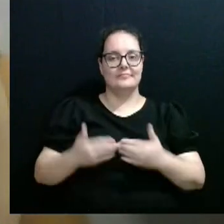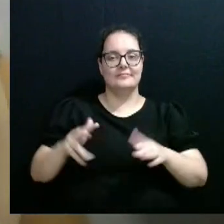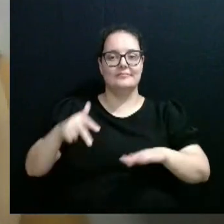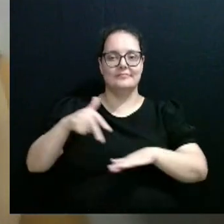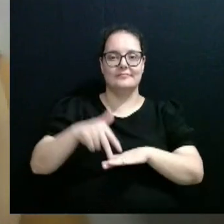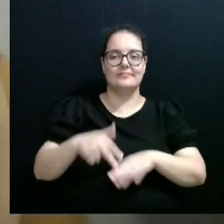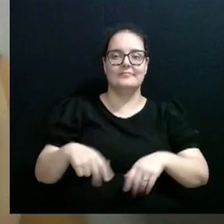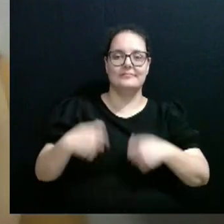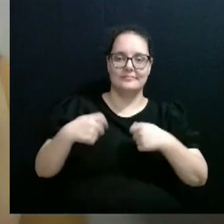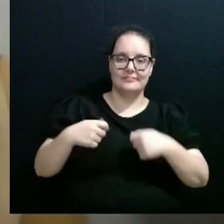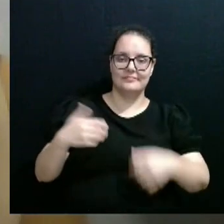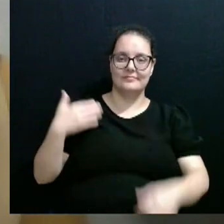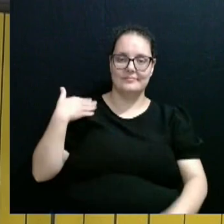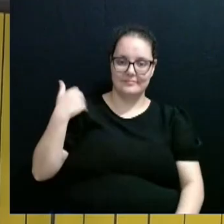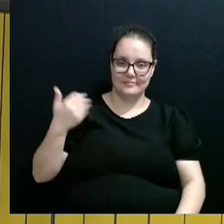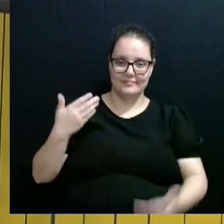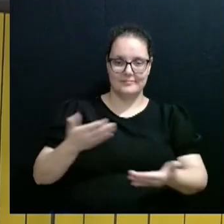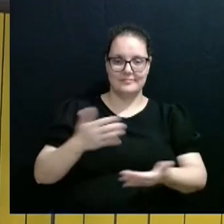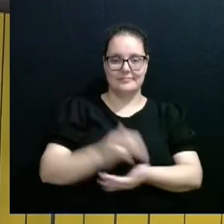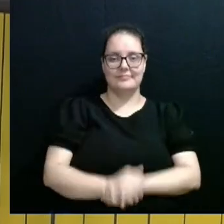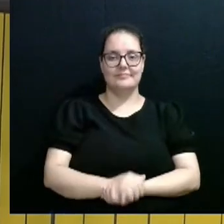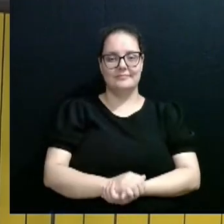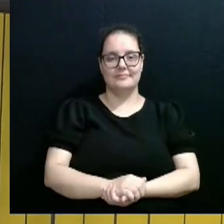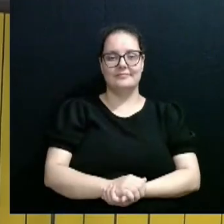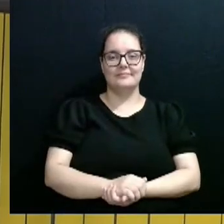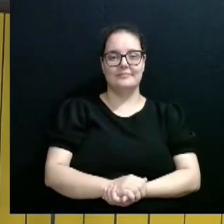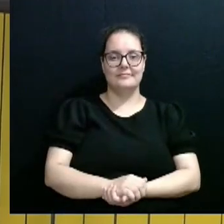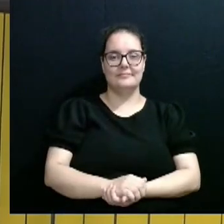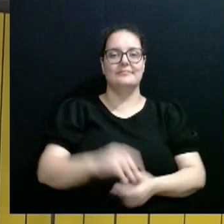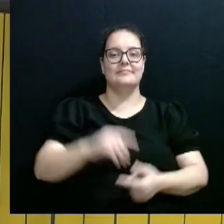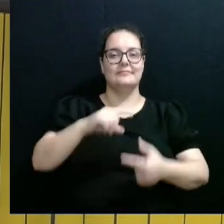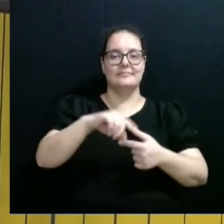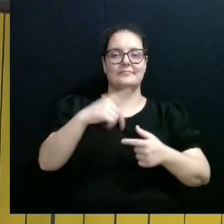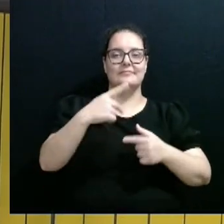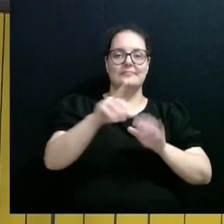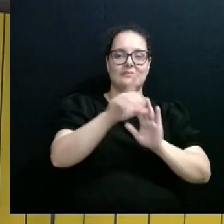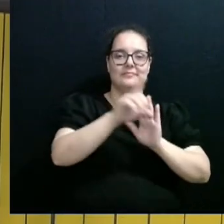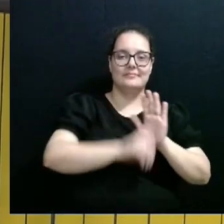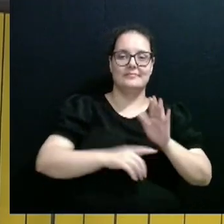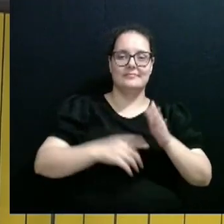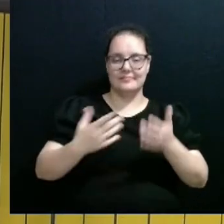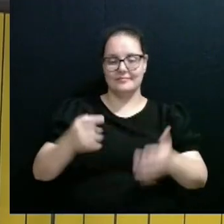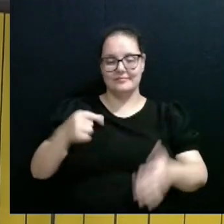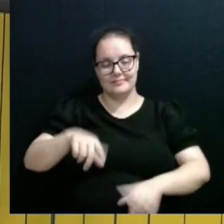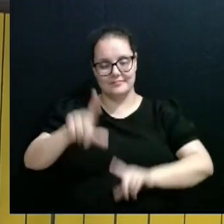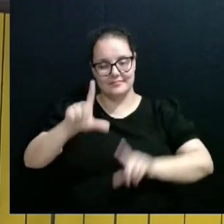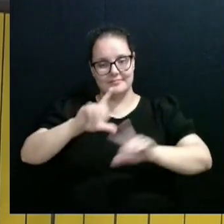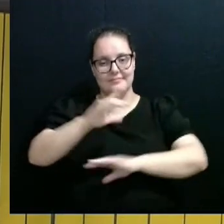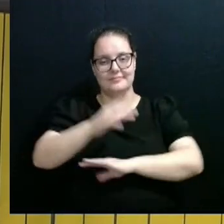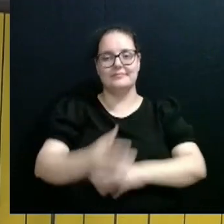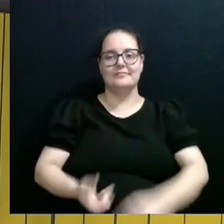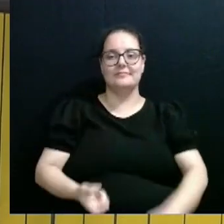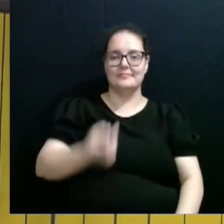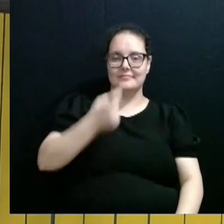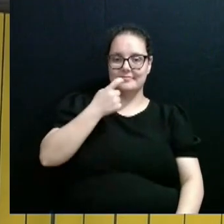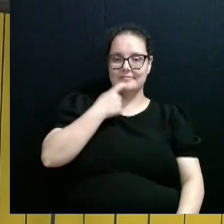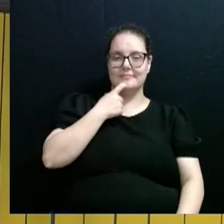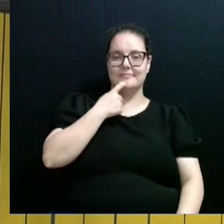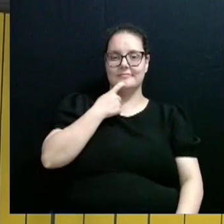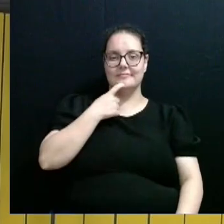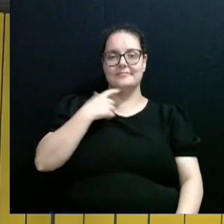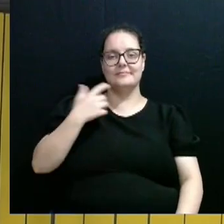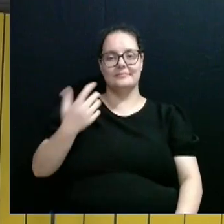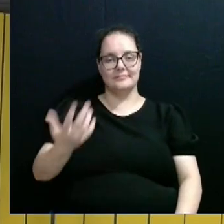estou aqui. É o quadro É Seu Direito aqui na TV Câmara Campinas. Nós nos